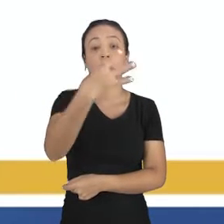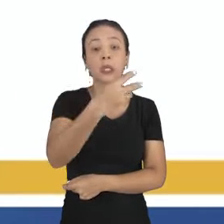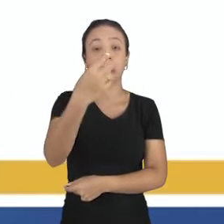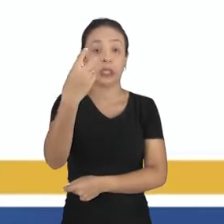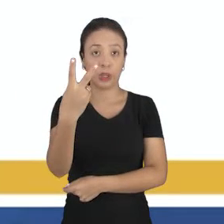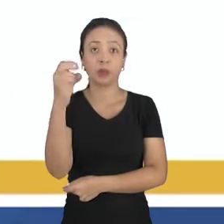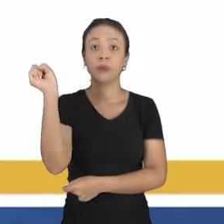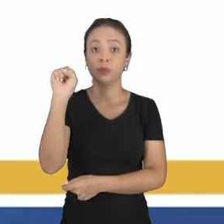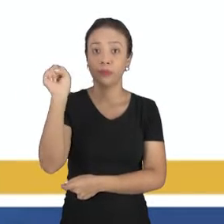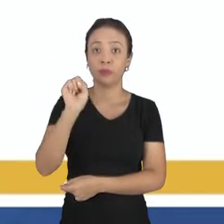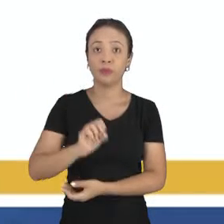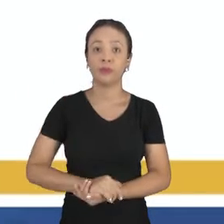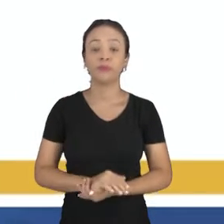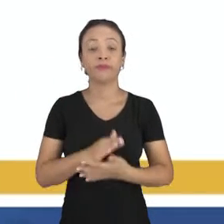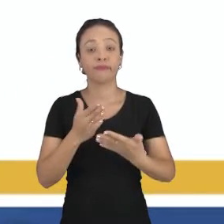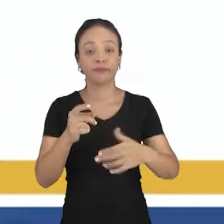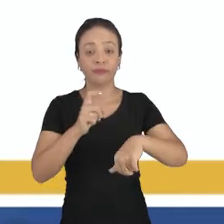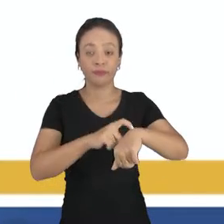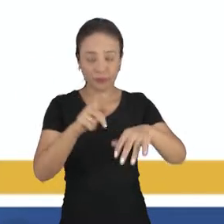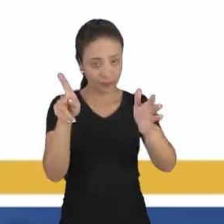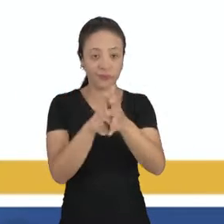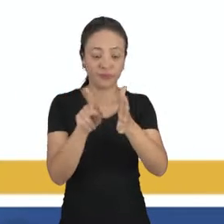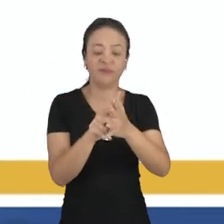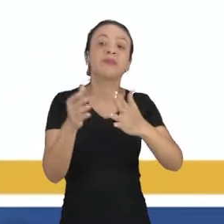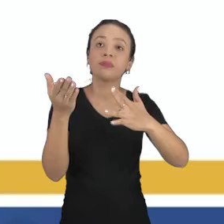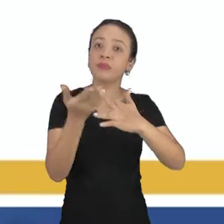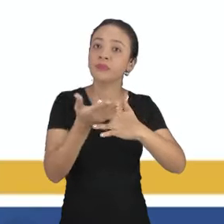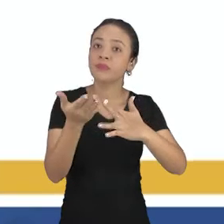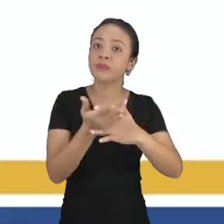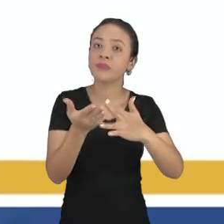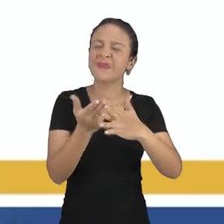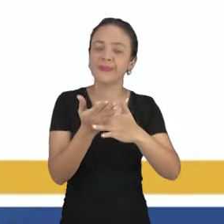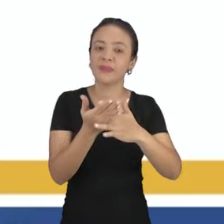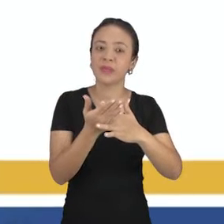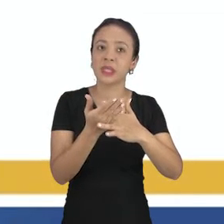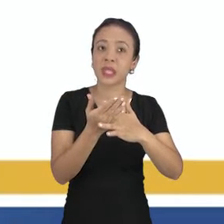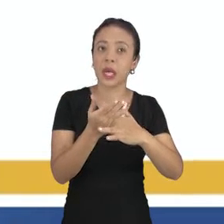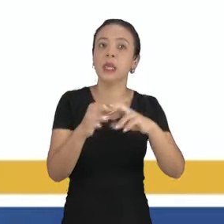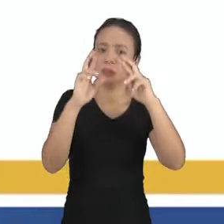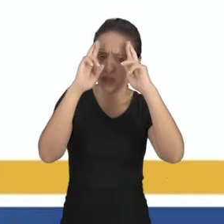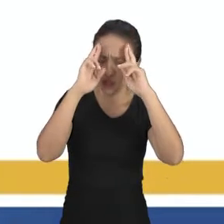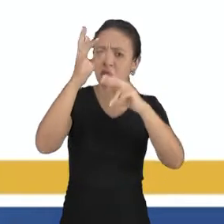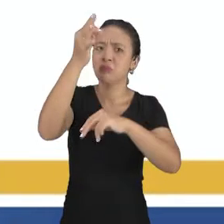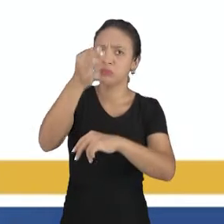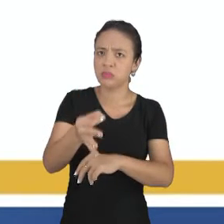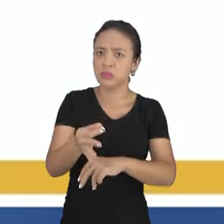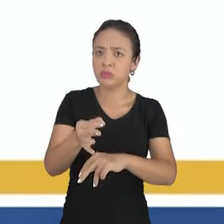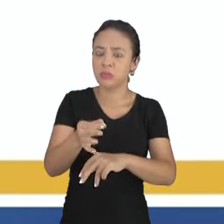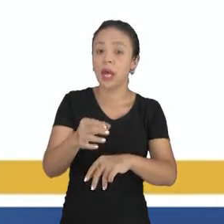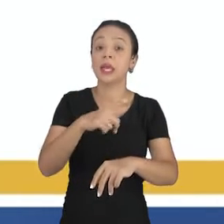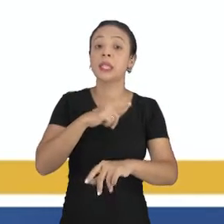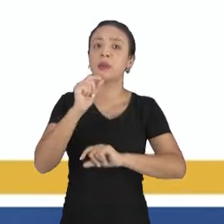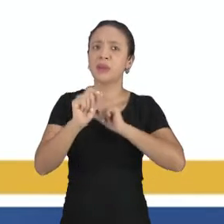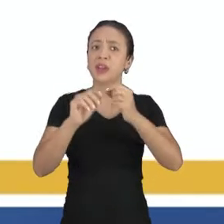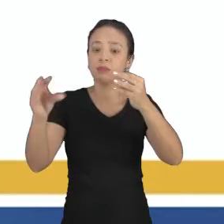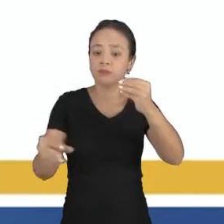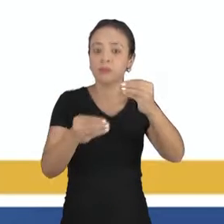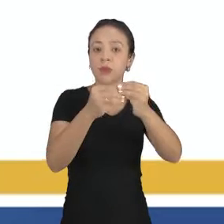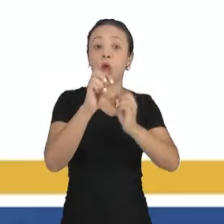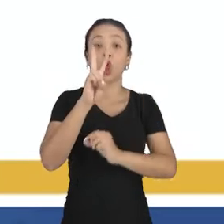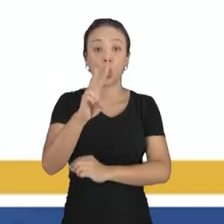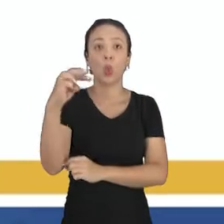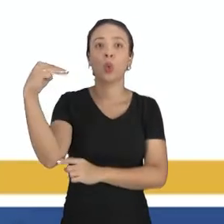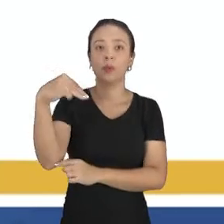segundos o tempo do intervalo foi respeitado e houve um acréscimo de